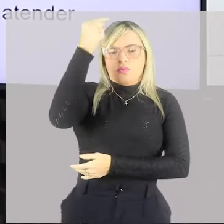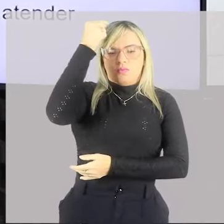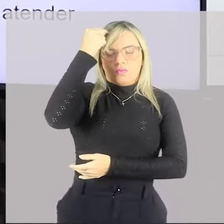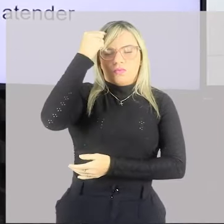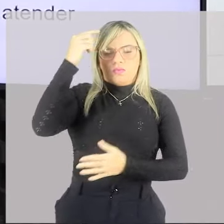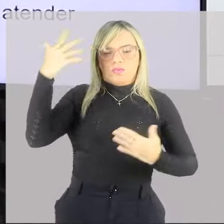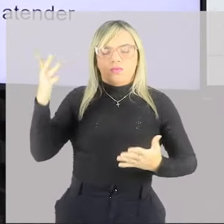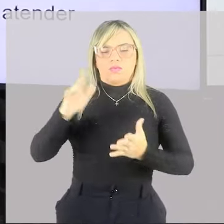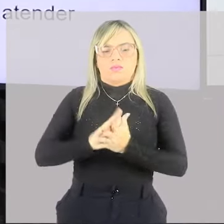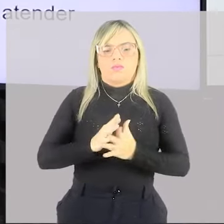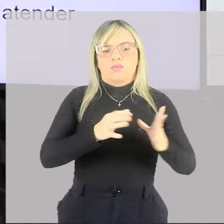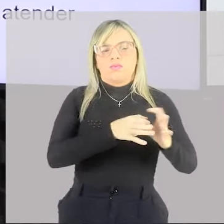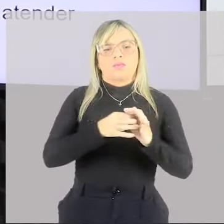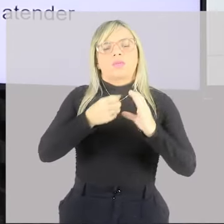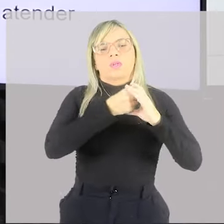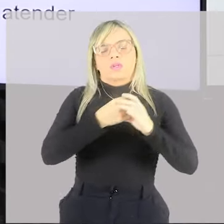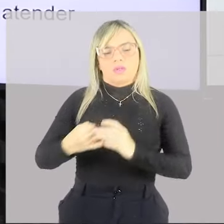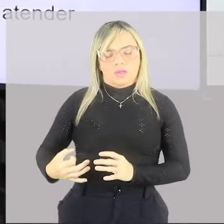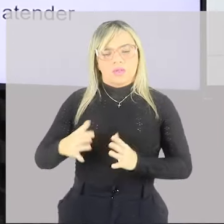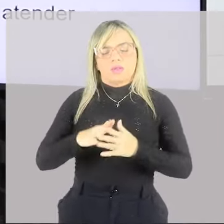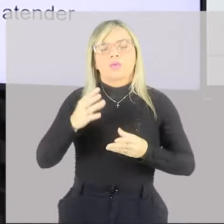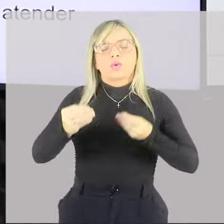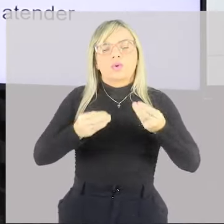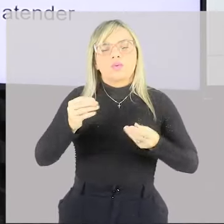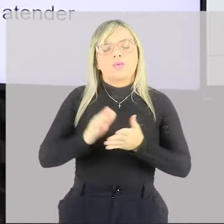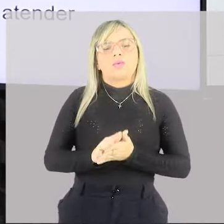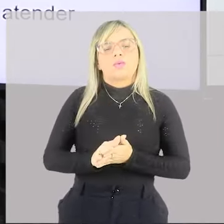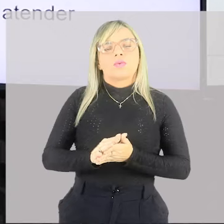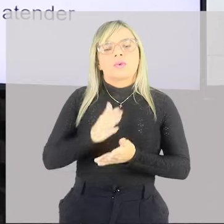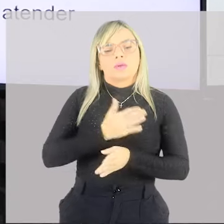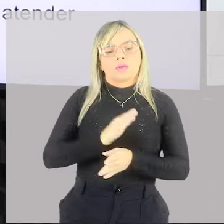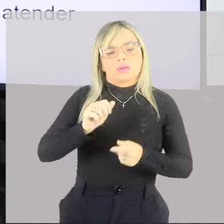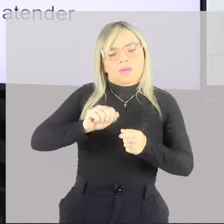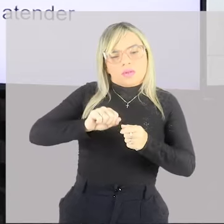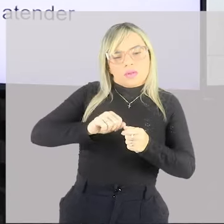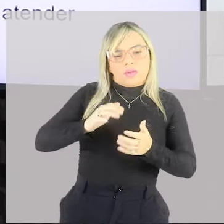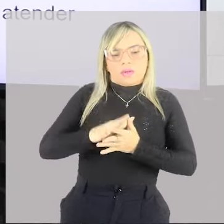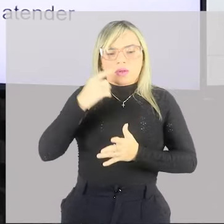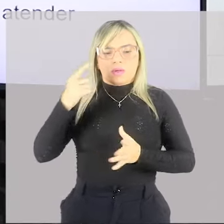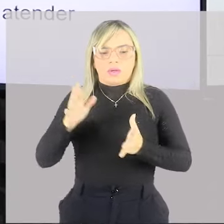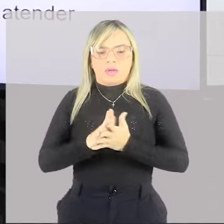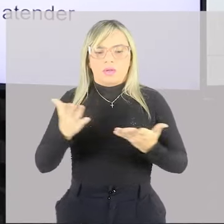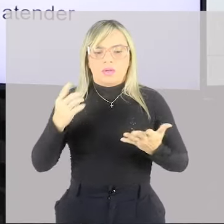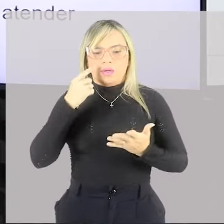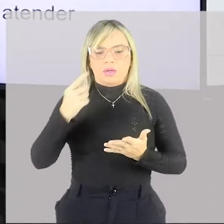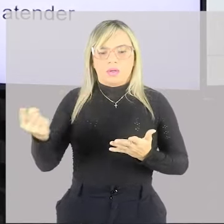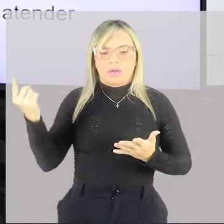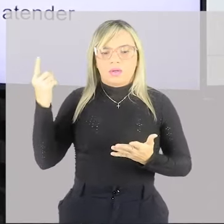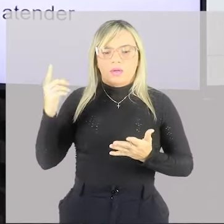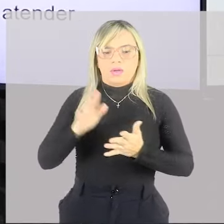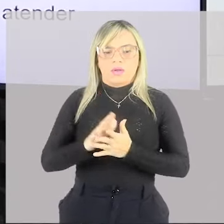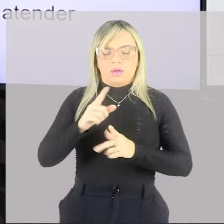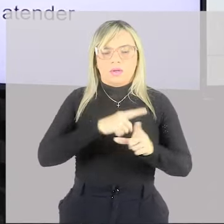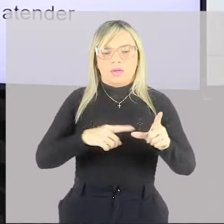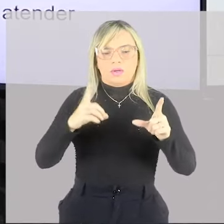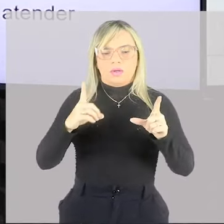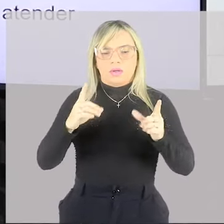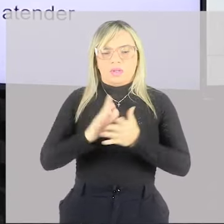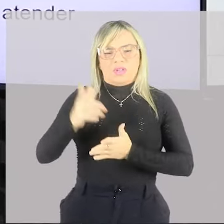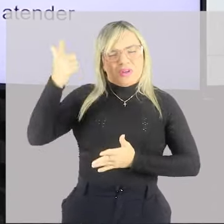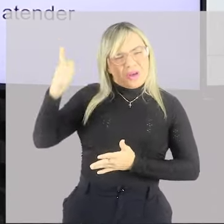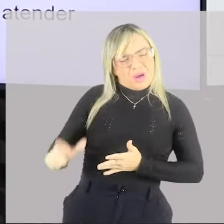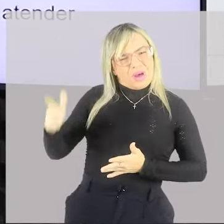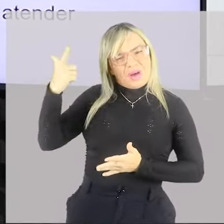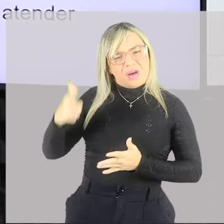questões e alternativas dessa maneira a repetição dos temas e a restrição de uso pelas classes dominantes repetição dos